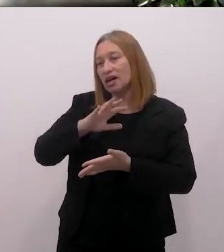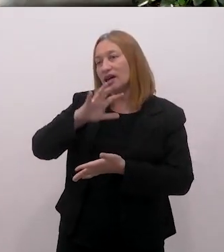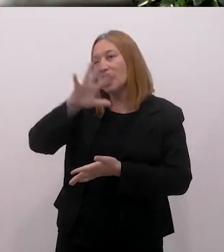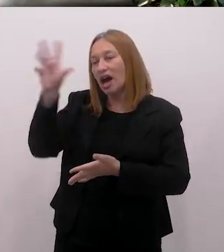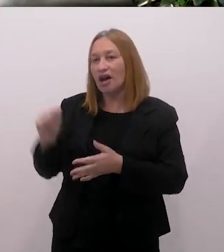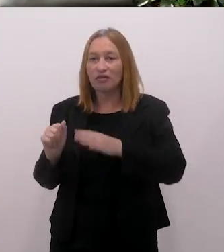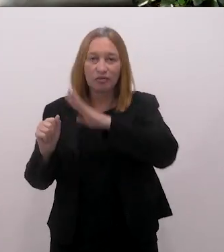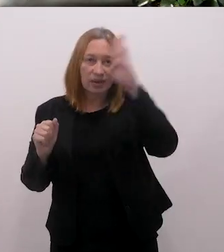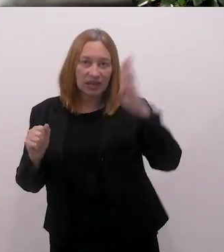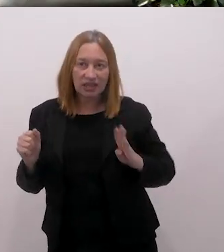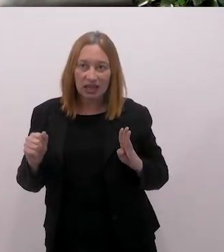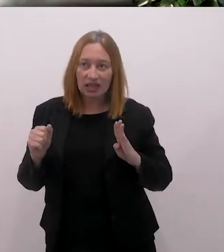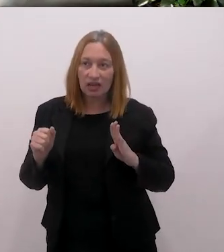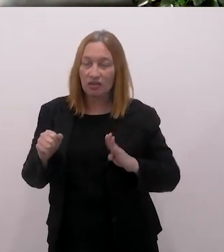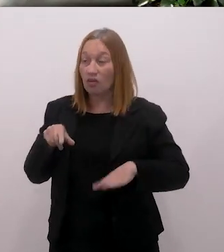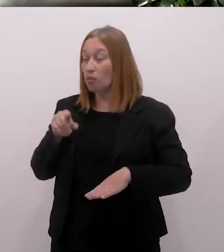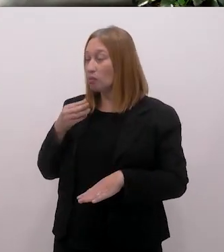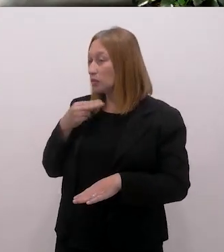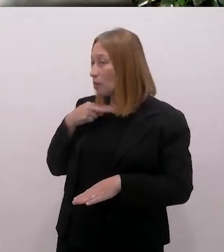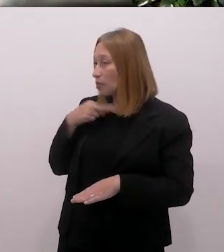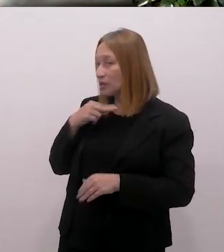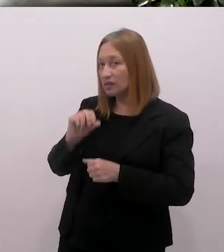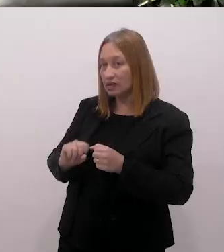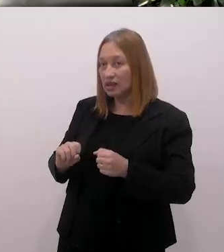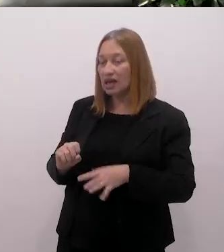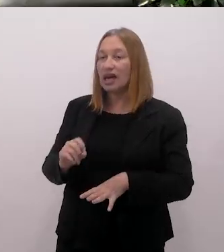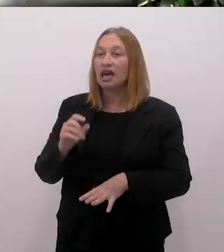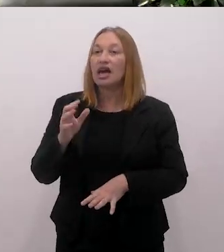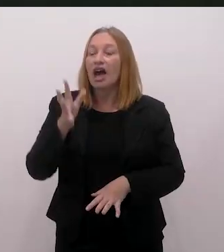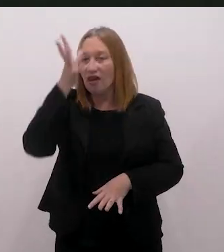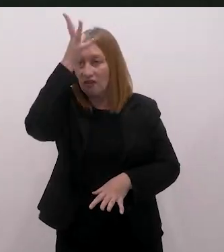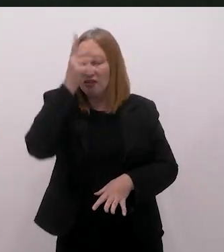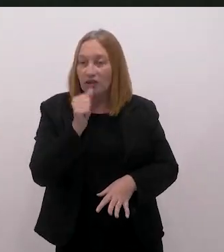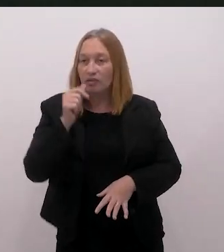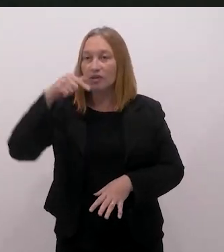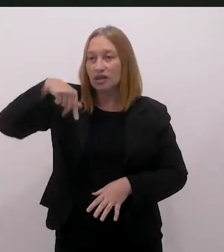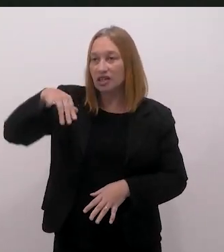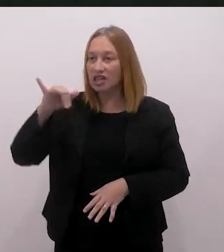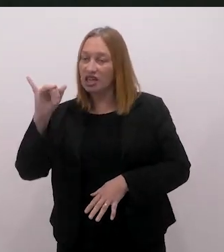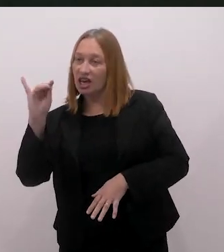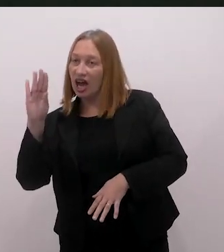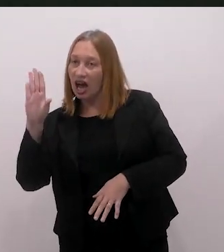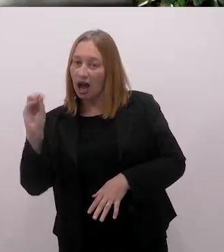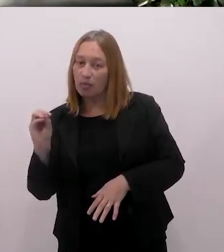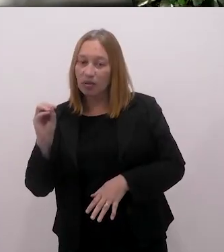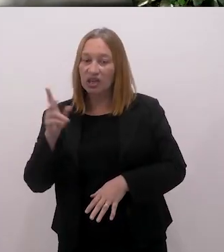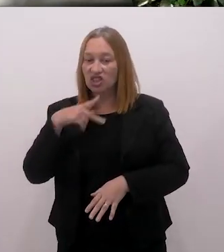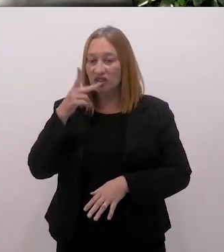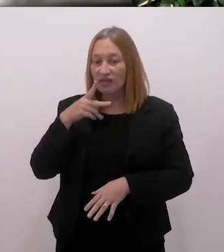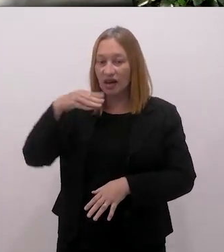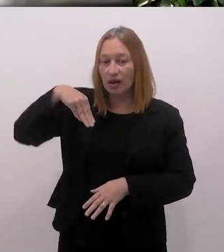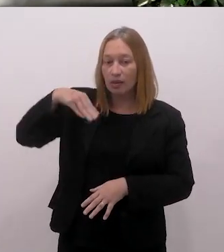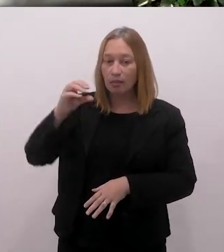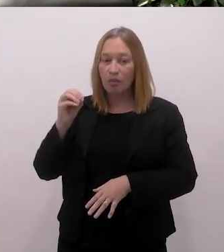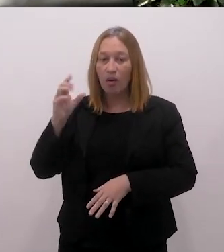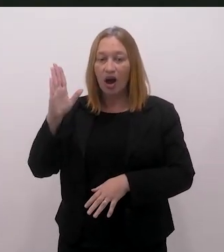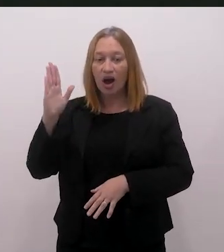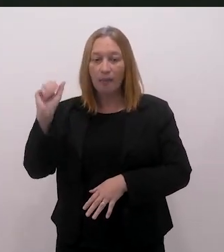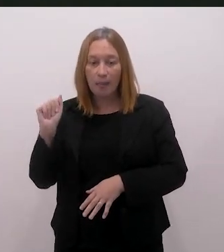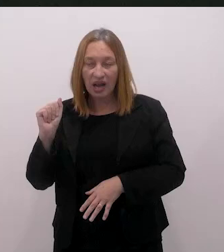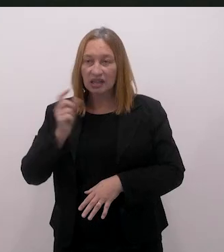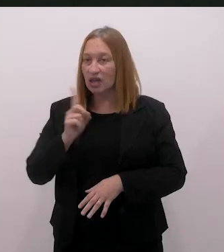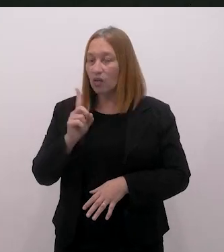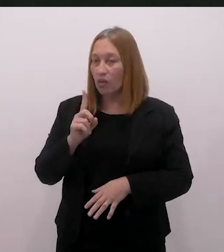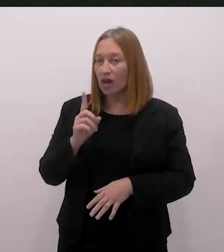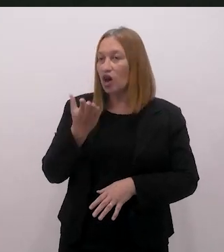na comida afro-brasileira? Um prato que você diria, esse não pode faltar? Frango com quiabo. Frango com quiabo. Que a gente chama de muamba,